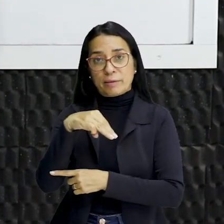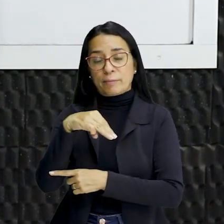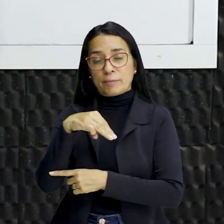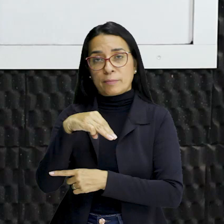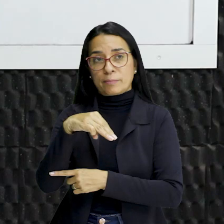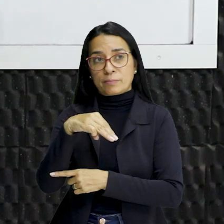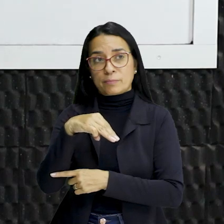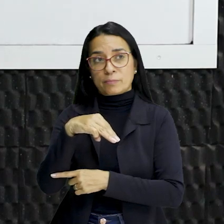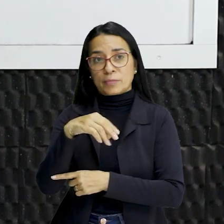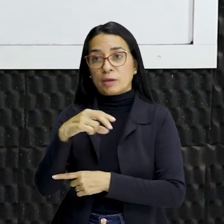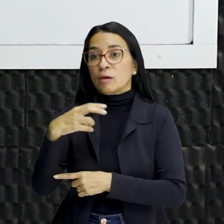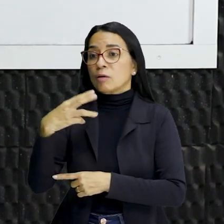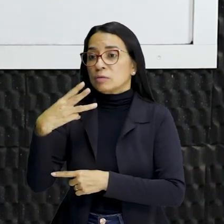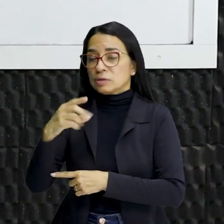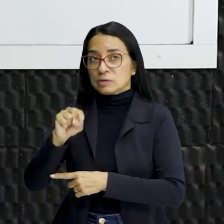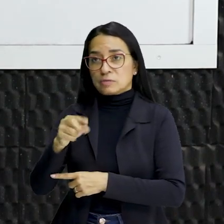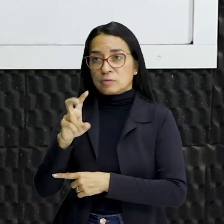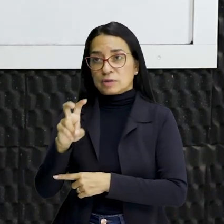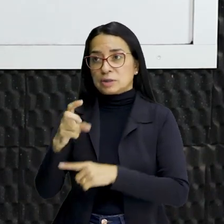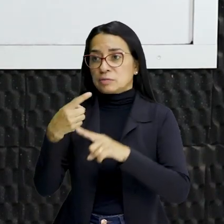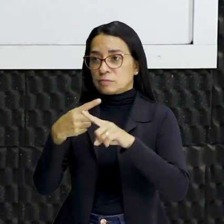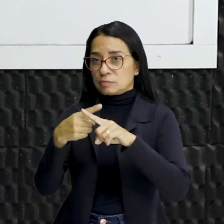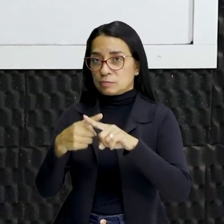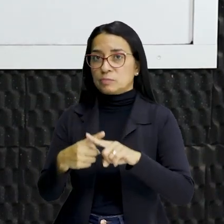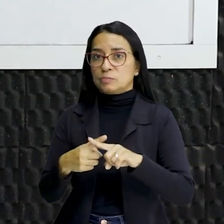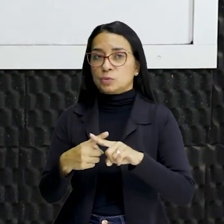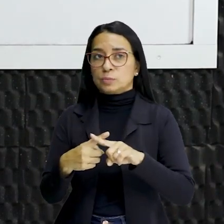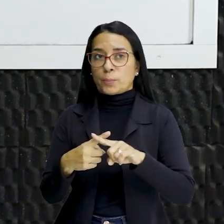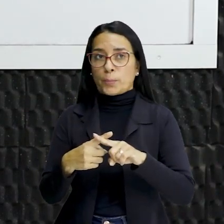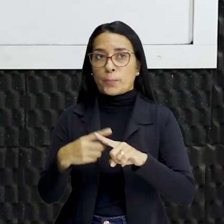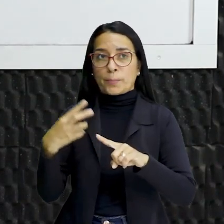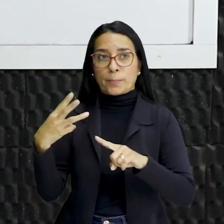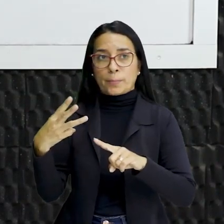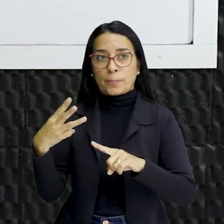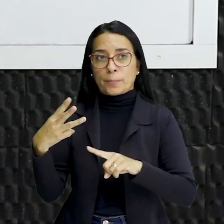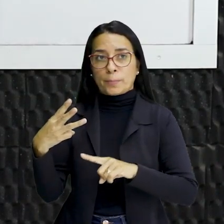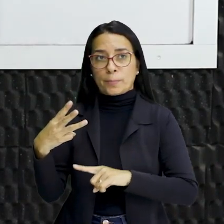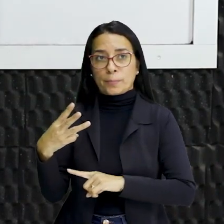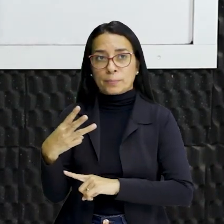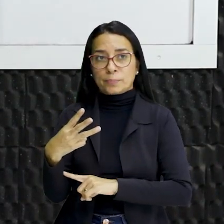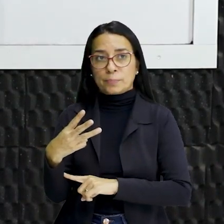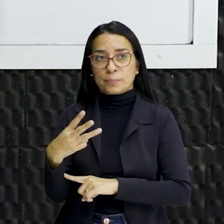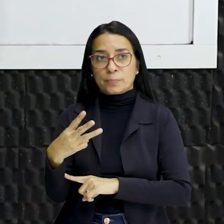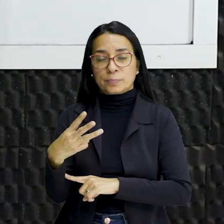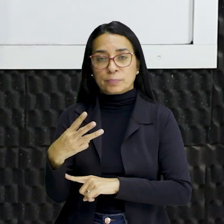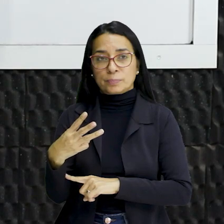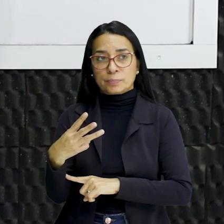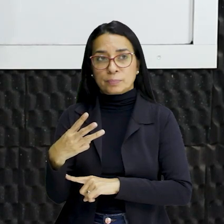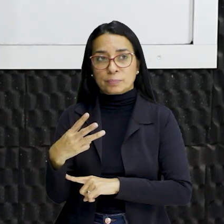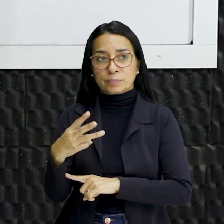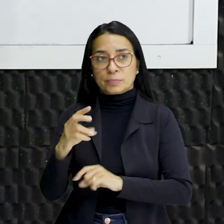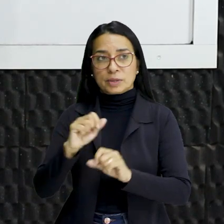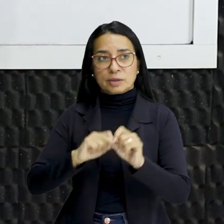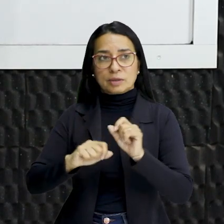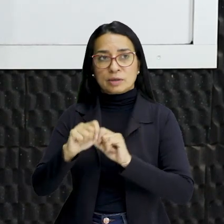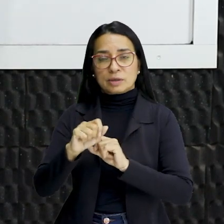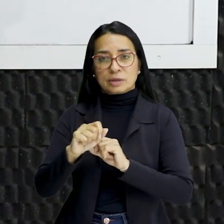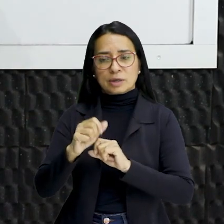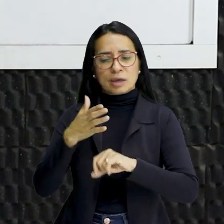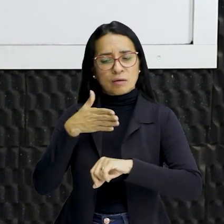essa média aí meu esse 3,5 você vai multiplicar por três